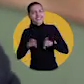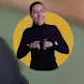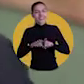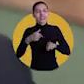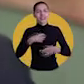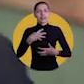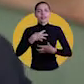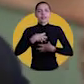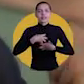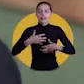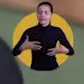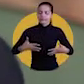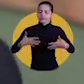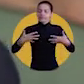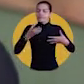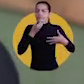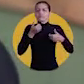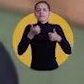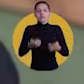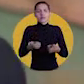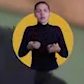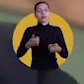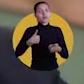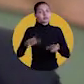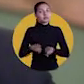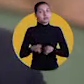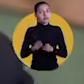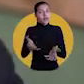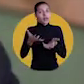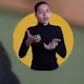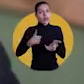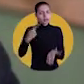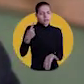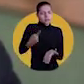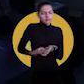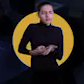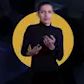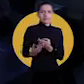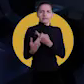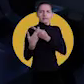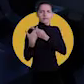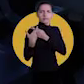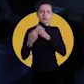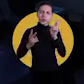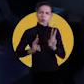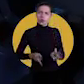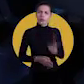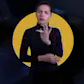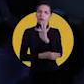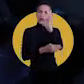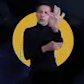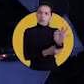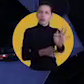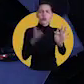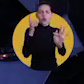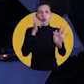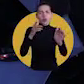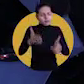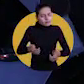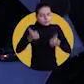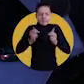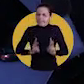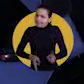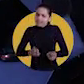e, sobretudo, nos comprometer a lançarmos-nos para o futuro com ainda mais coragem, com